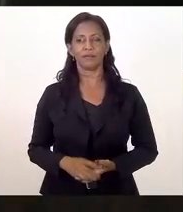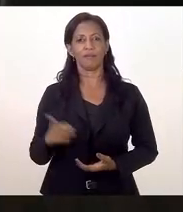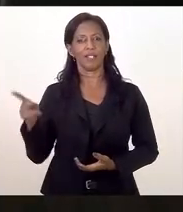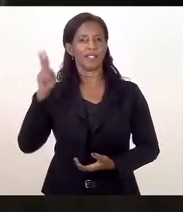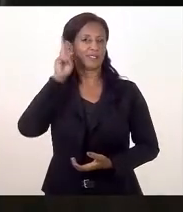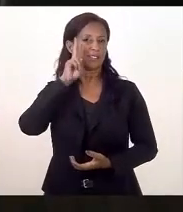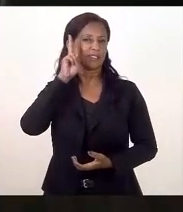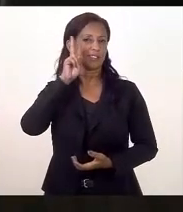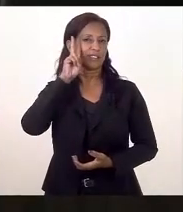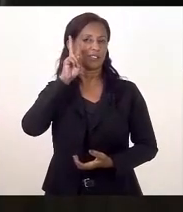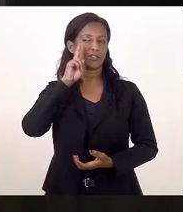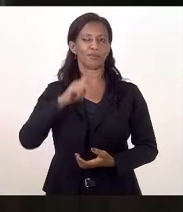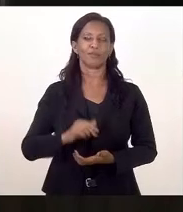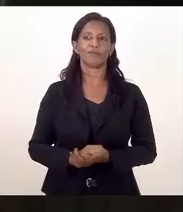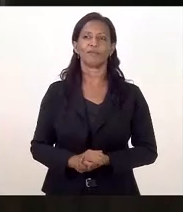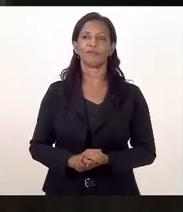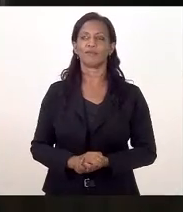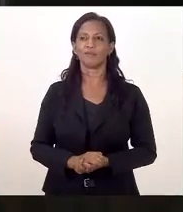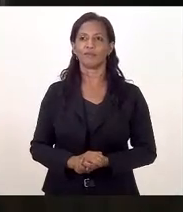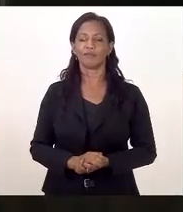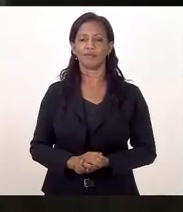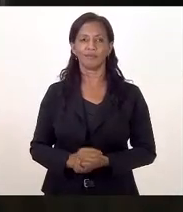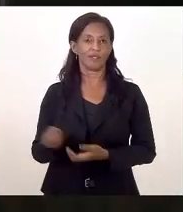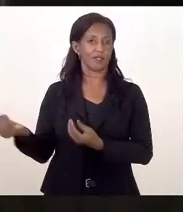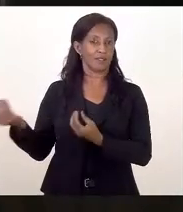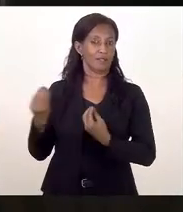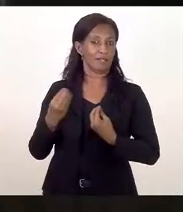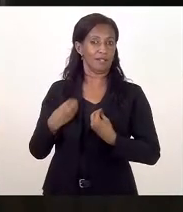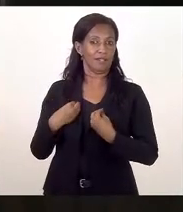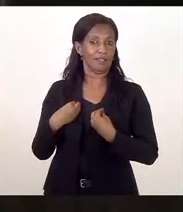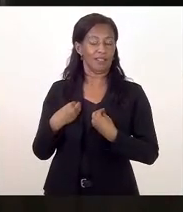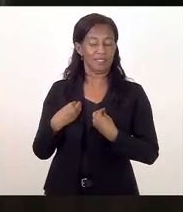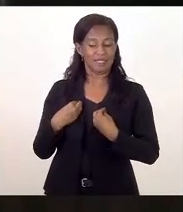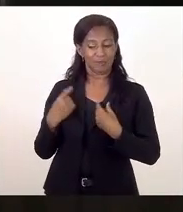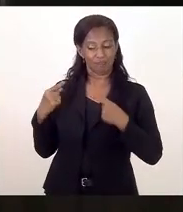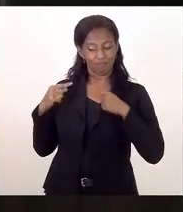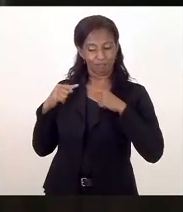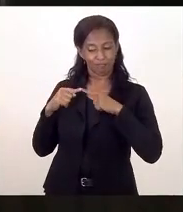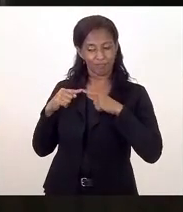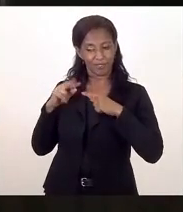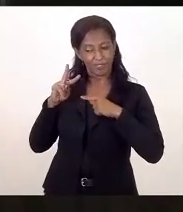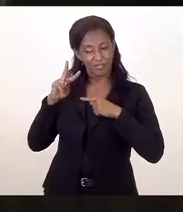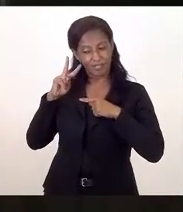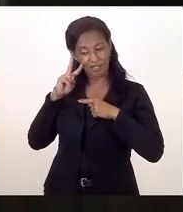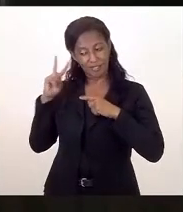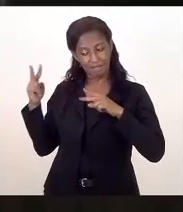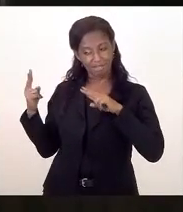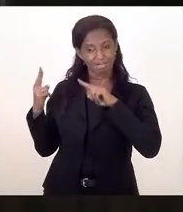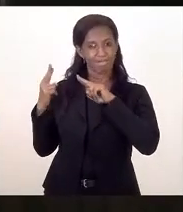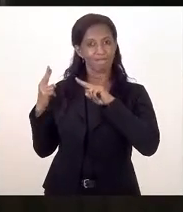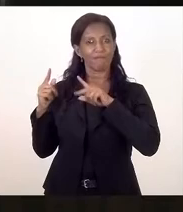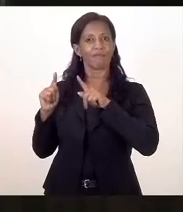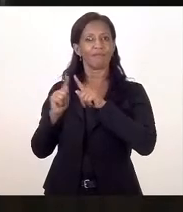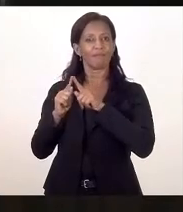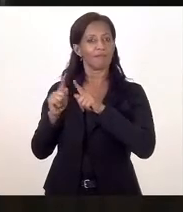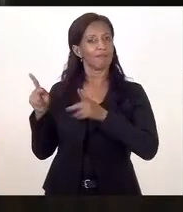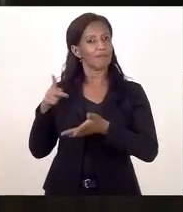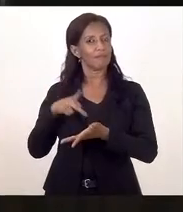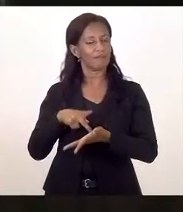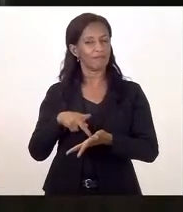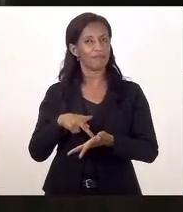histórias se acabam... A gente se identifica porque a gente se vê ali e, de fato,